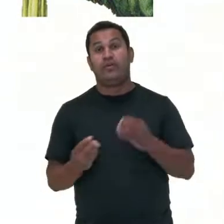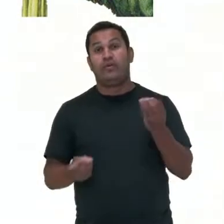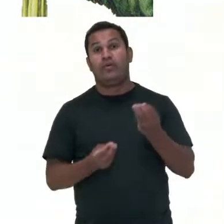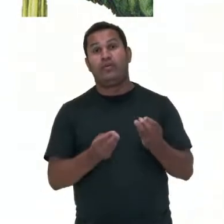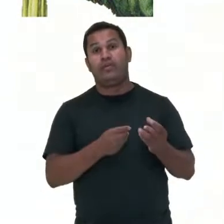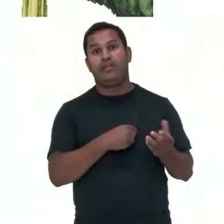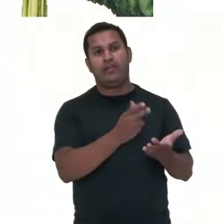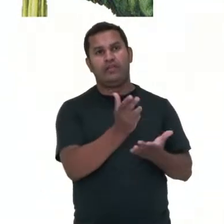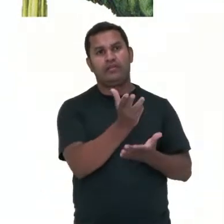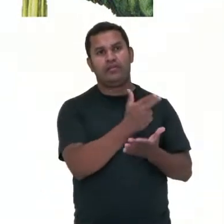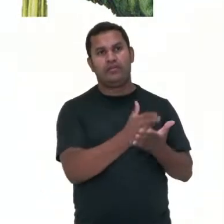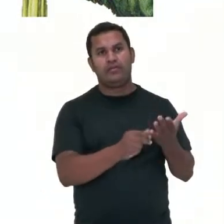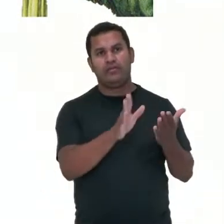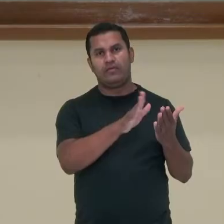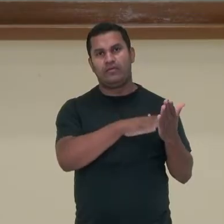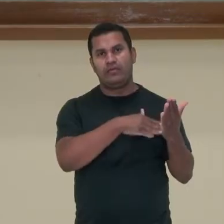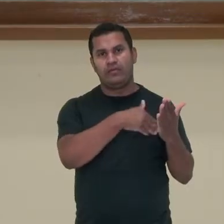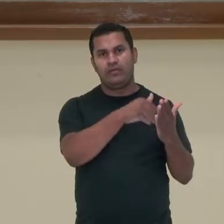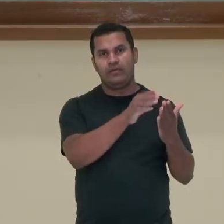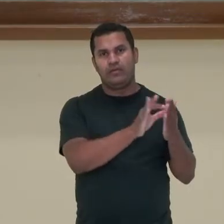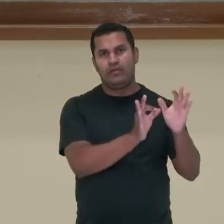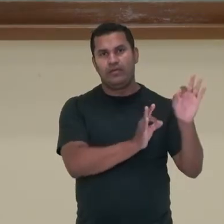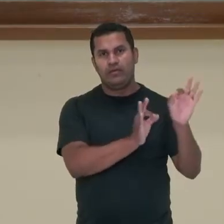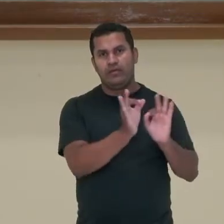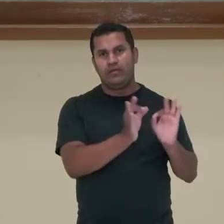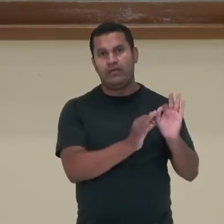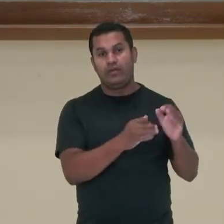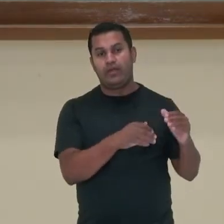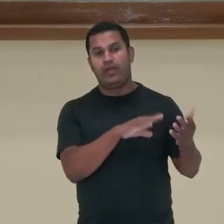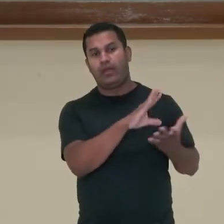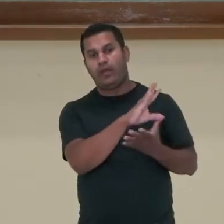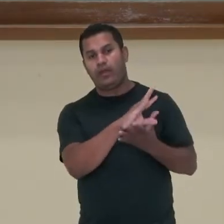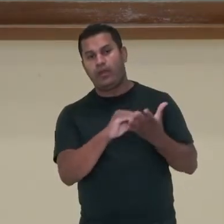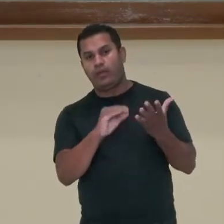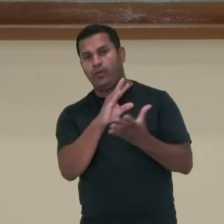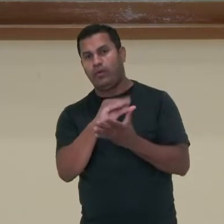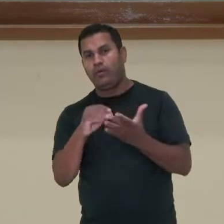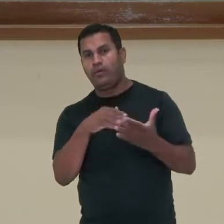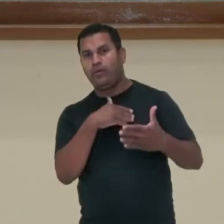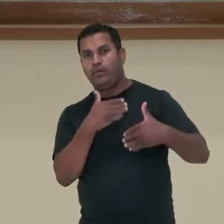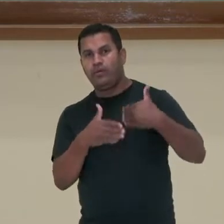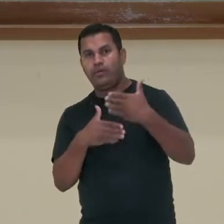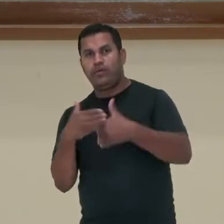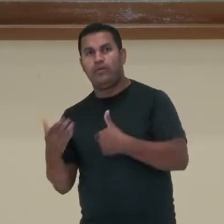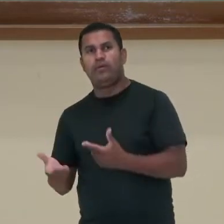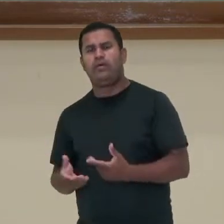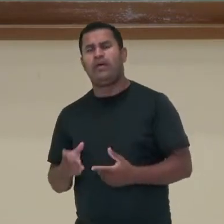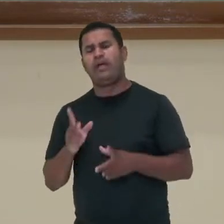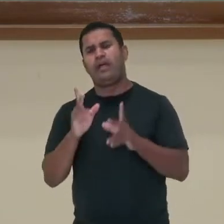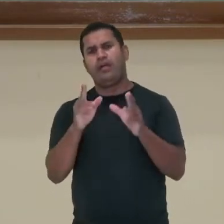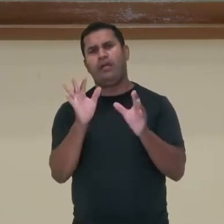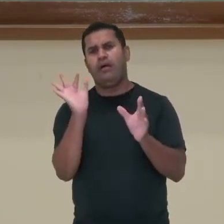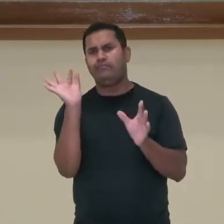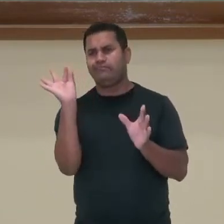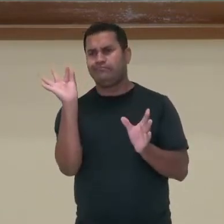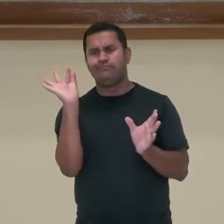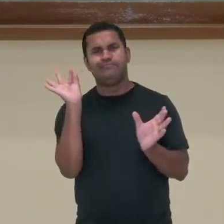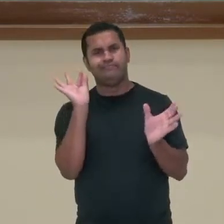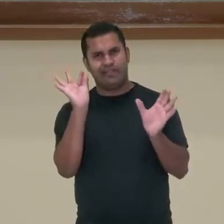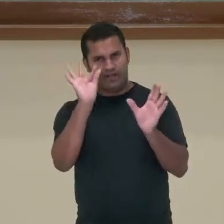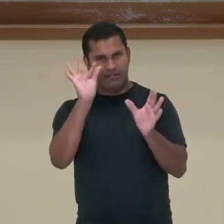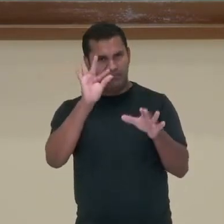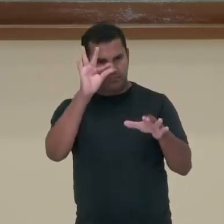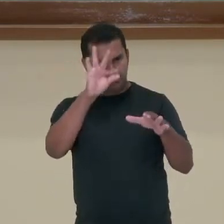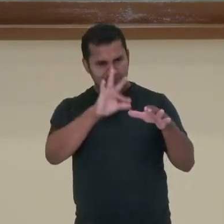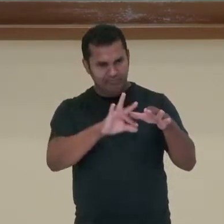vamos colocar assim que a semente da arte moderna que vai acontecer a partir de 1905, essa semente vai acontecer nesse momento. Por